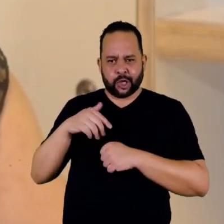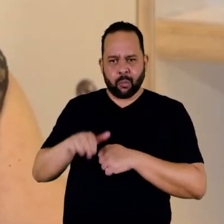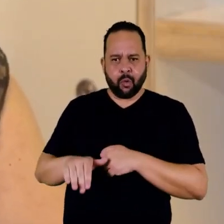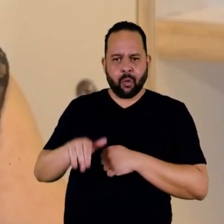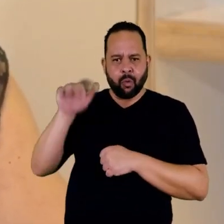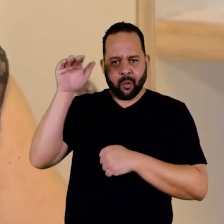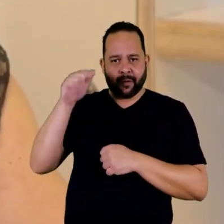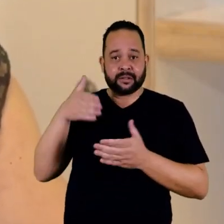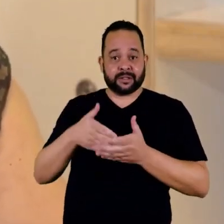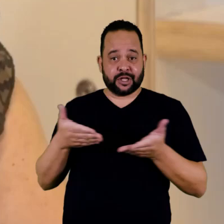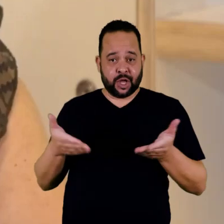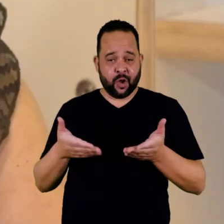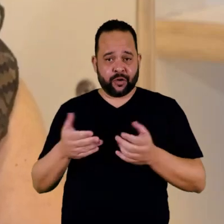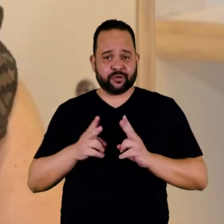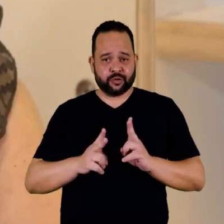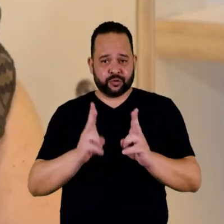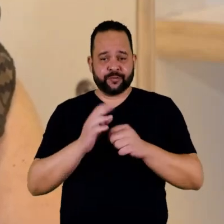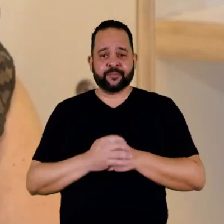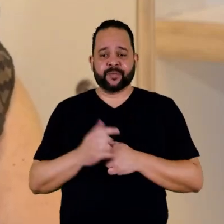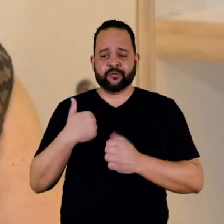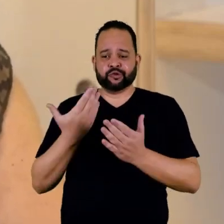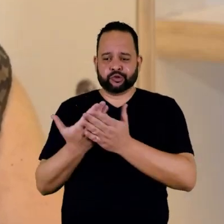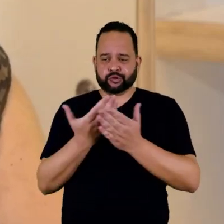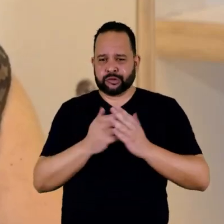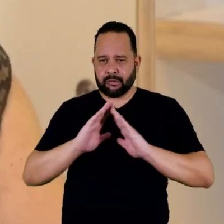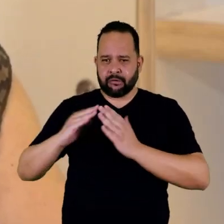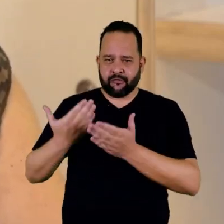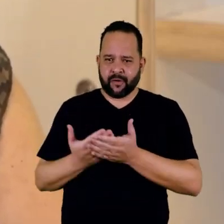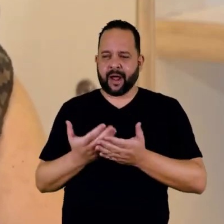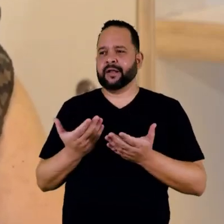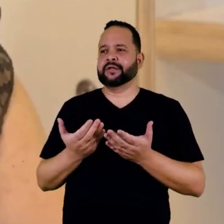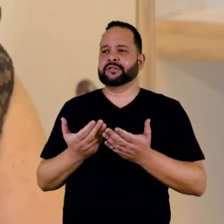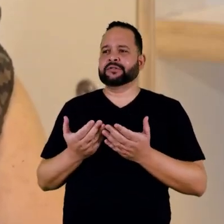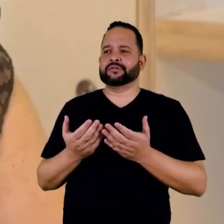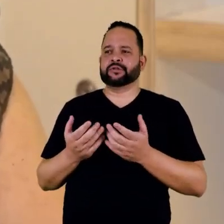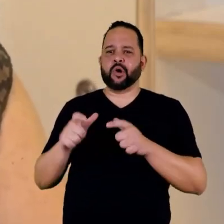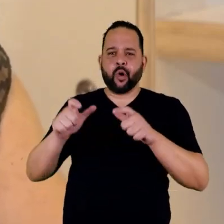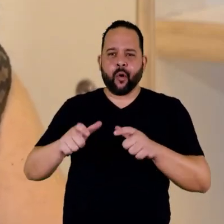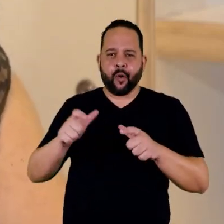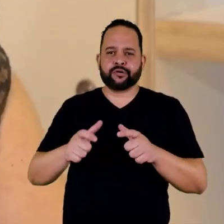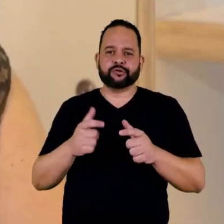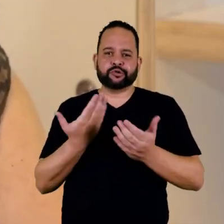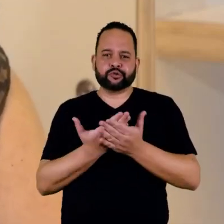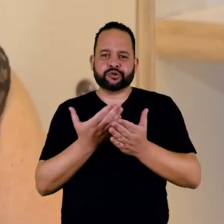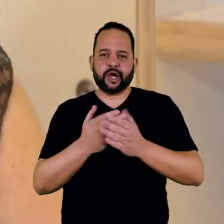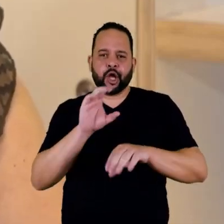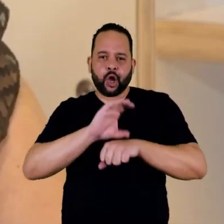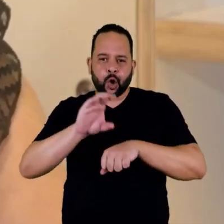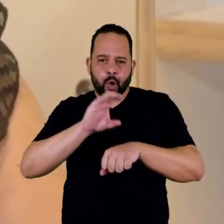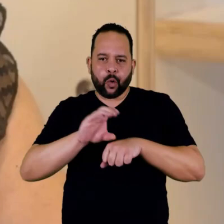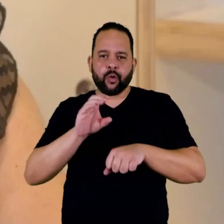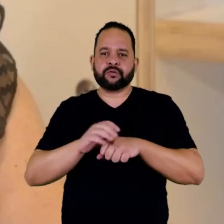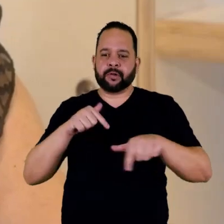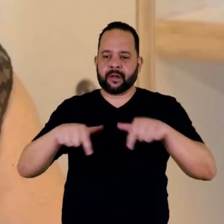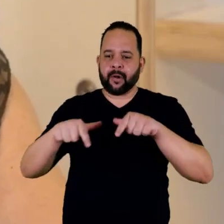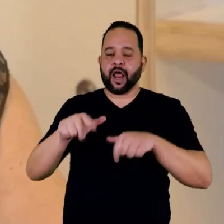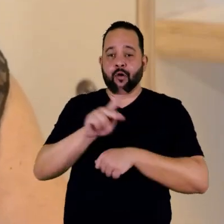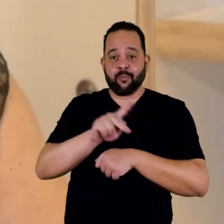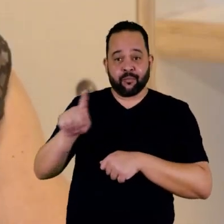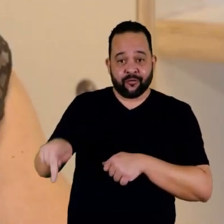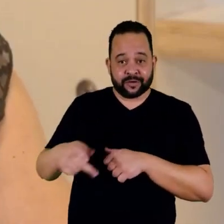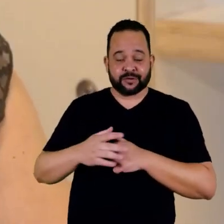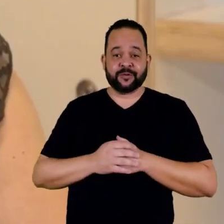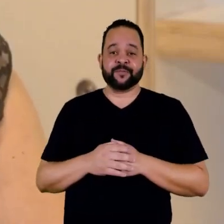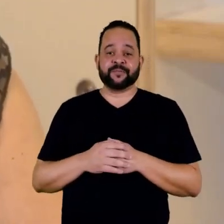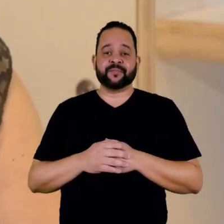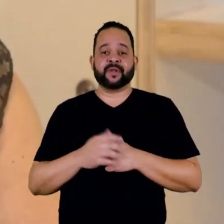criada e estudei em Várias escolas ali e Colégio Santana onde eu fiz magistério também sou professorinha do Brasil